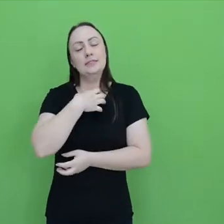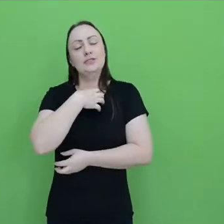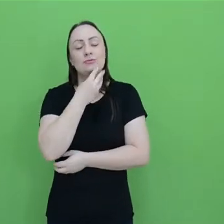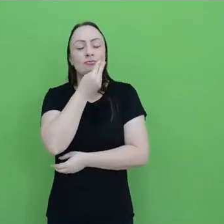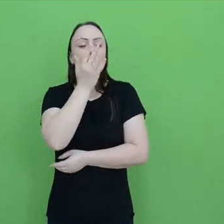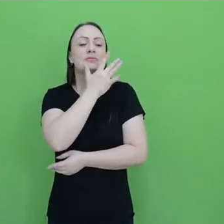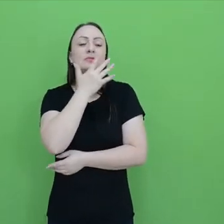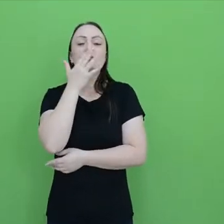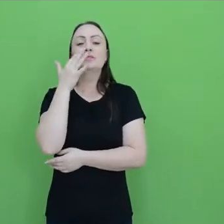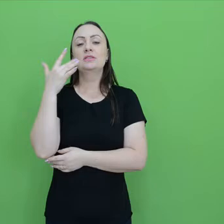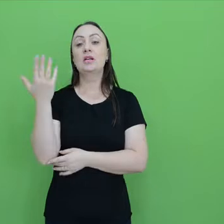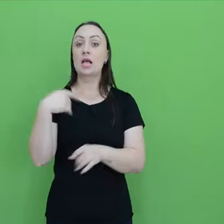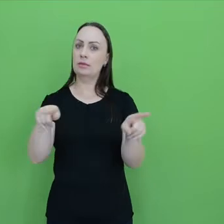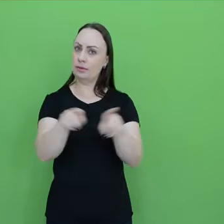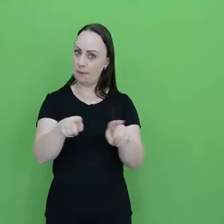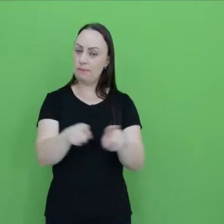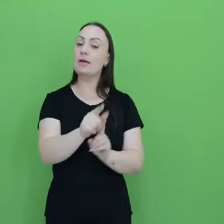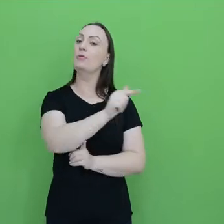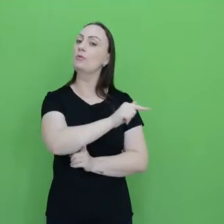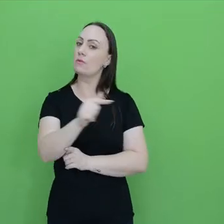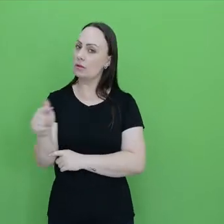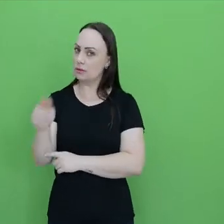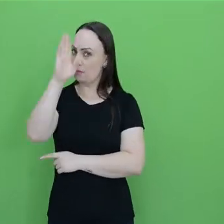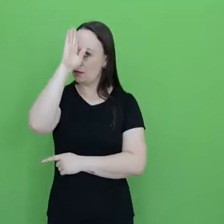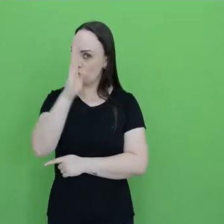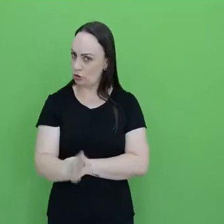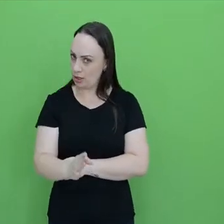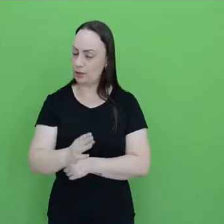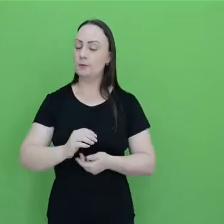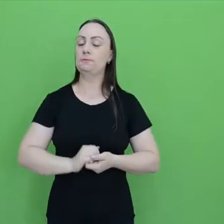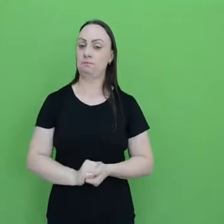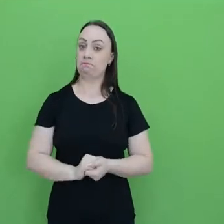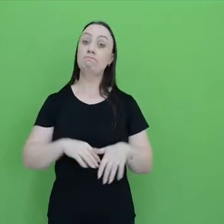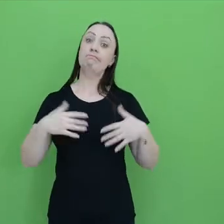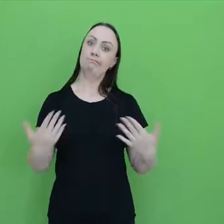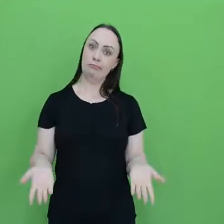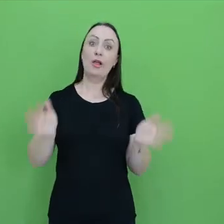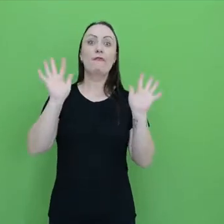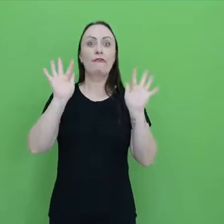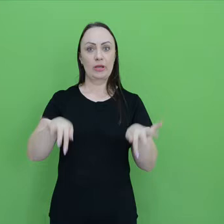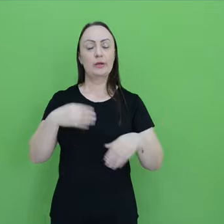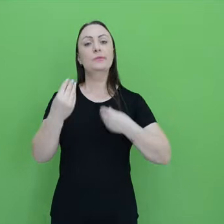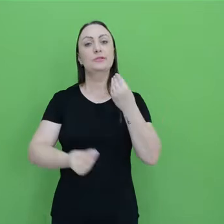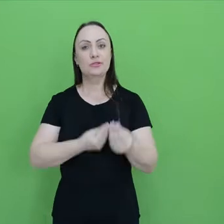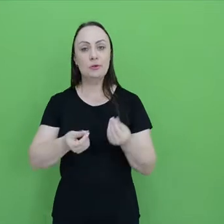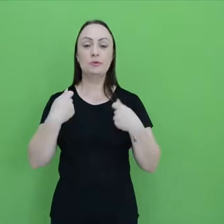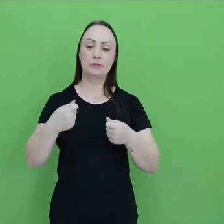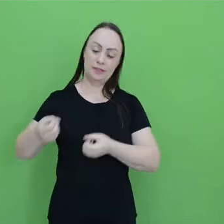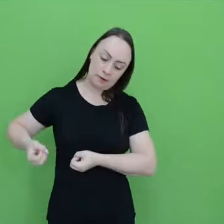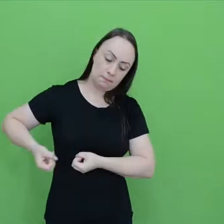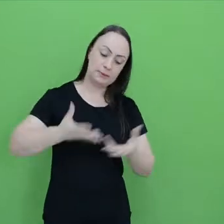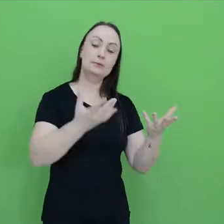sentisse o aroma, também por 7 dias seguidos. E finalmente deveria jogar a